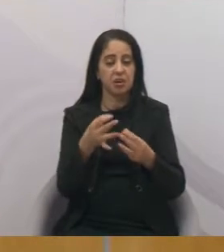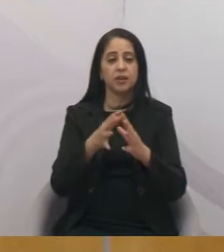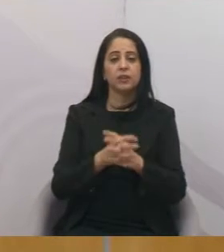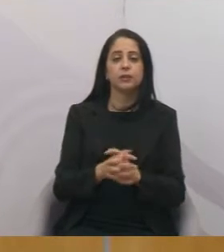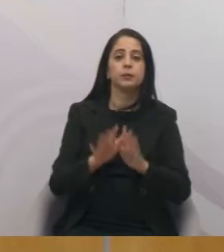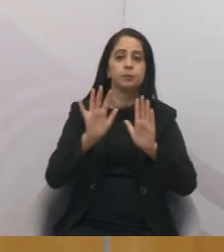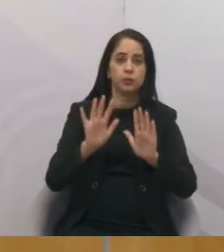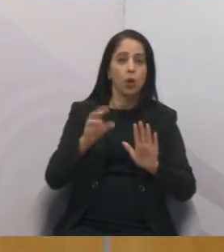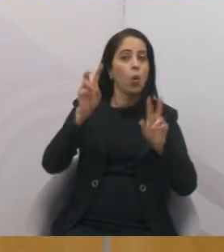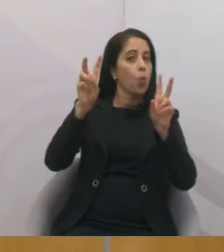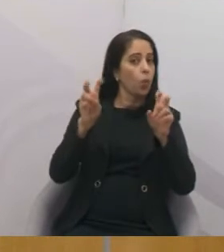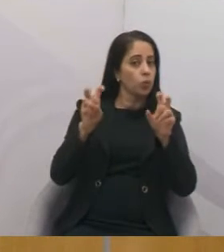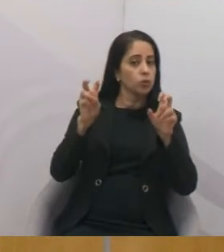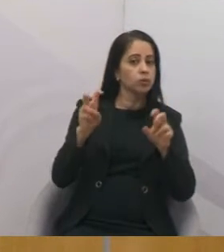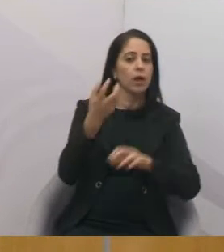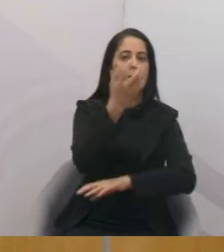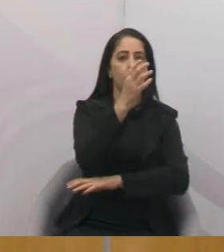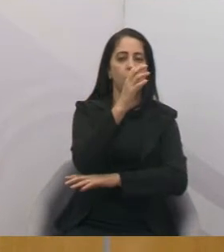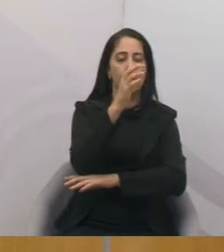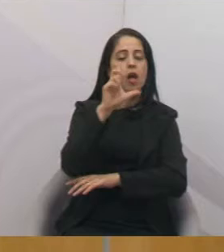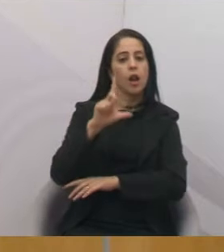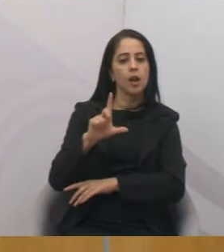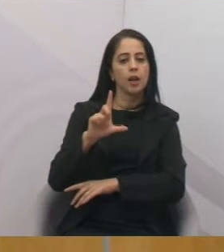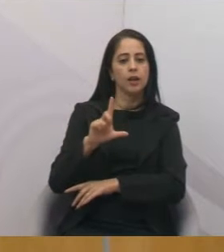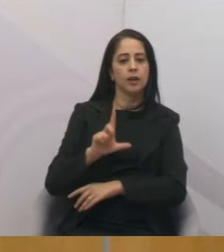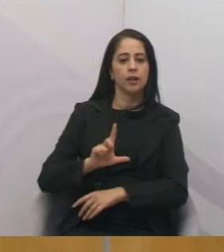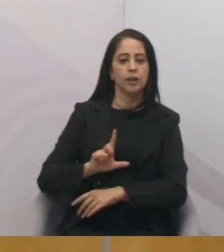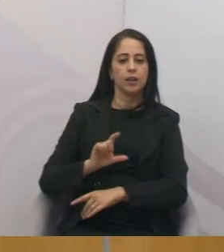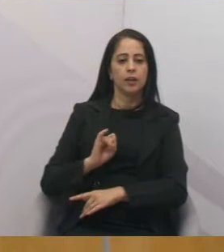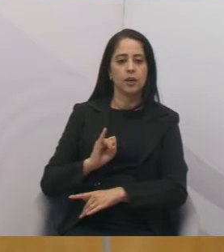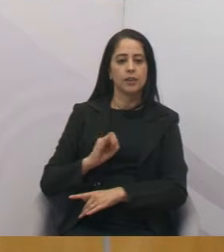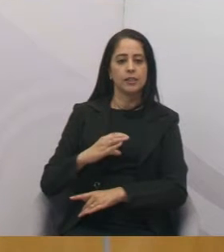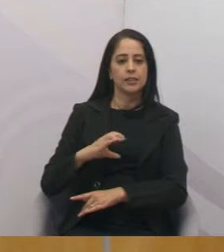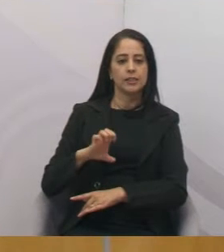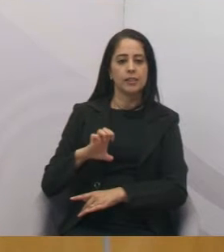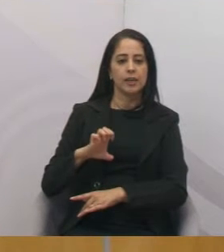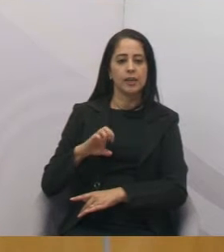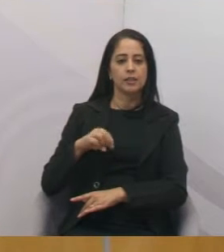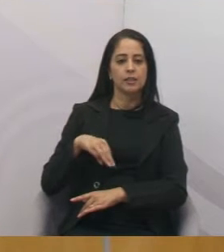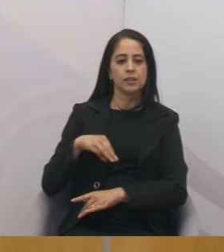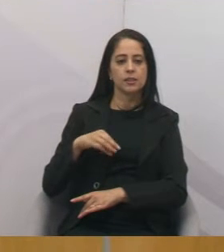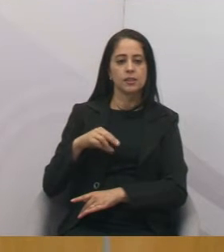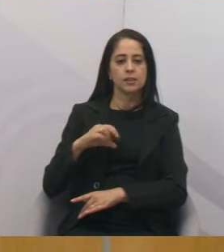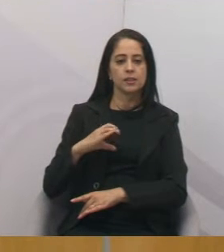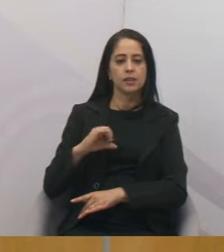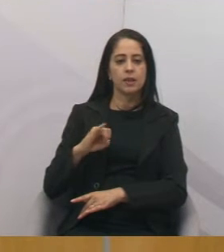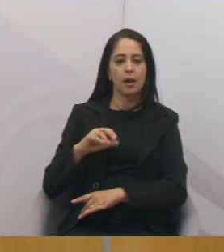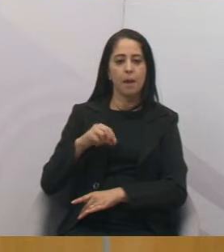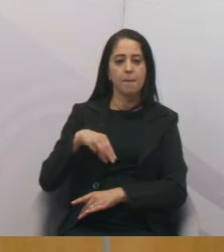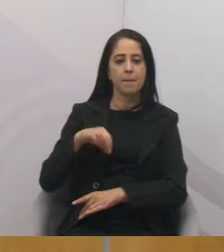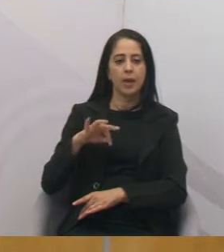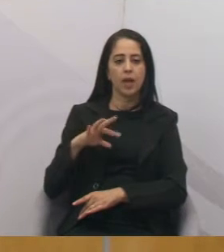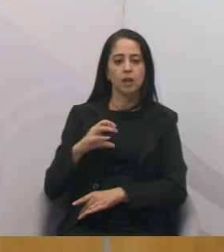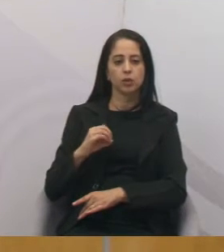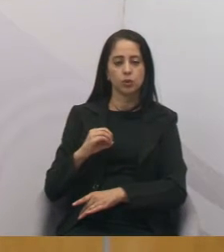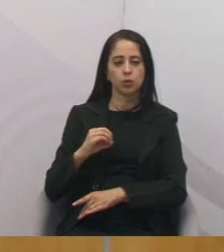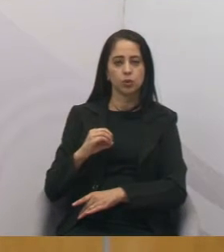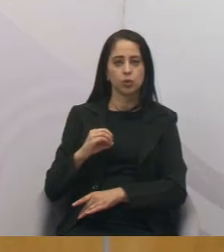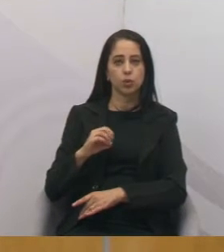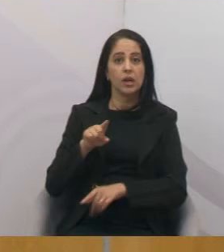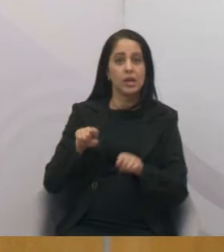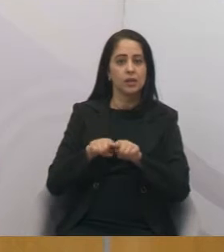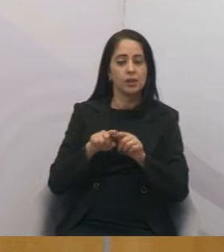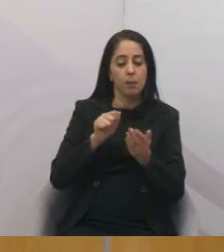Falando sobre o licenciamento, sobre a taxa e sobre as multas, fica aqui